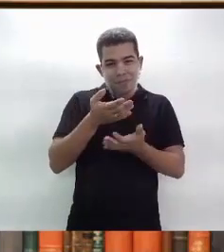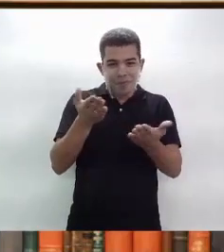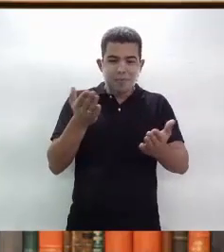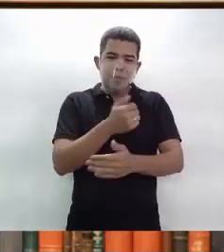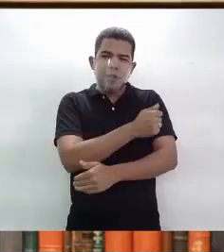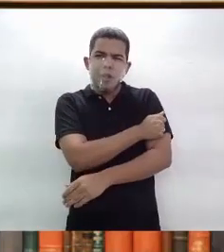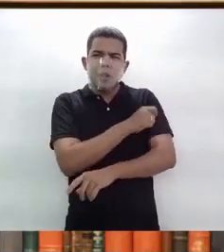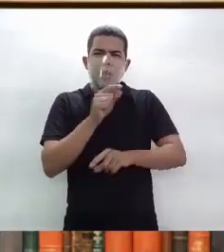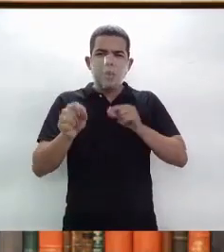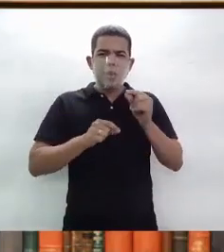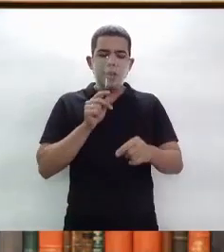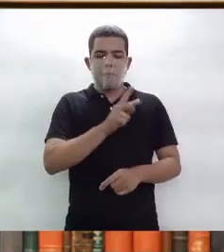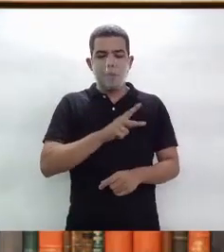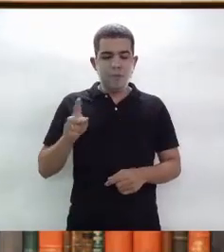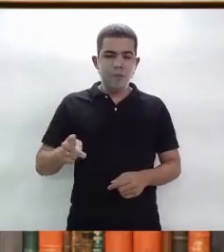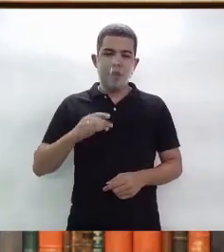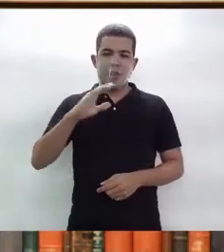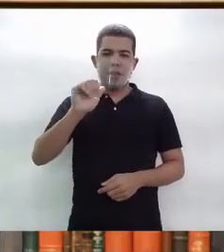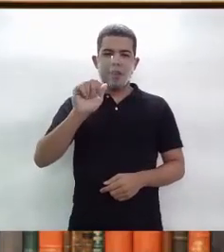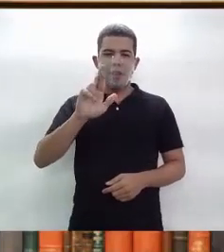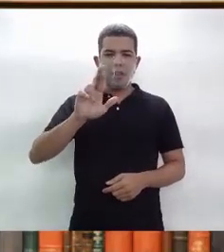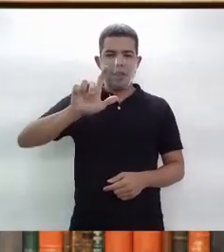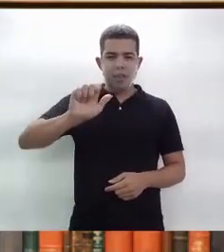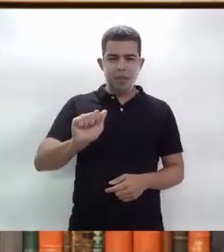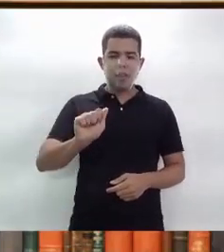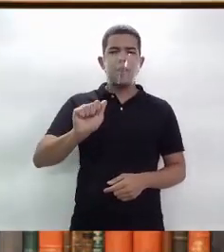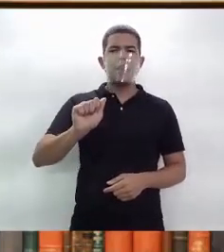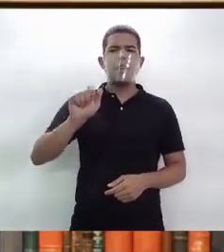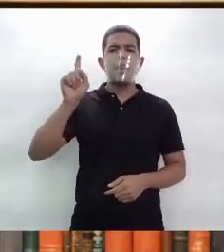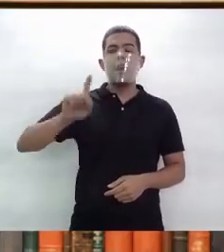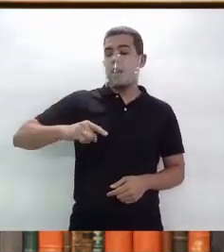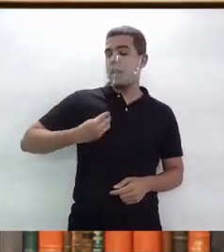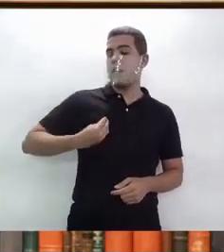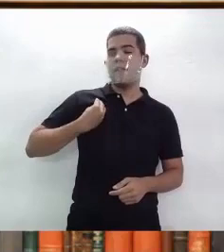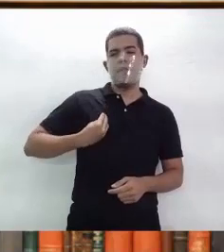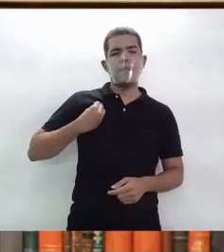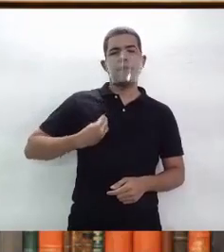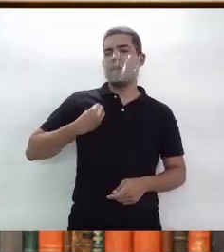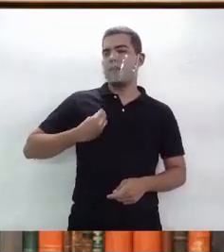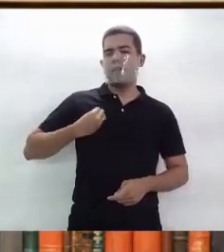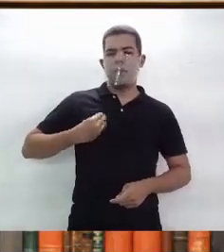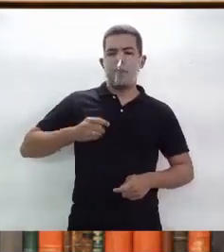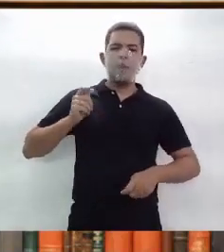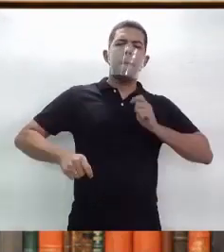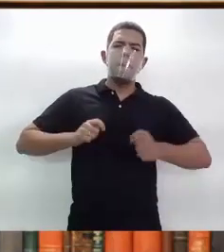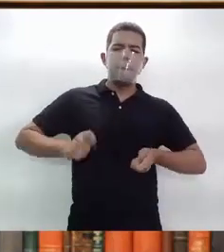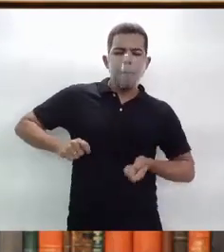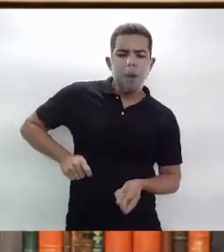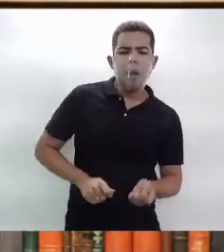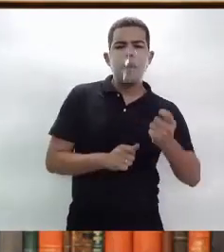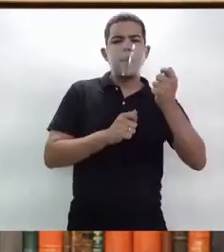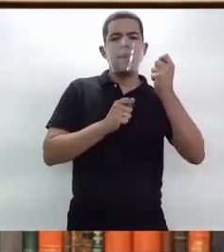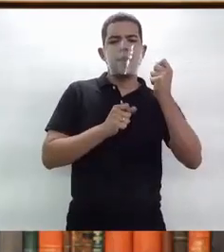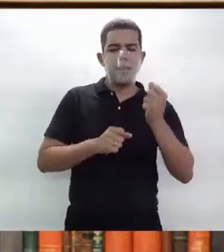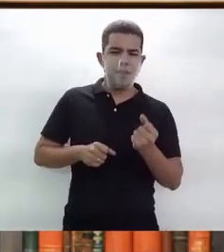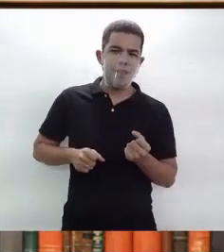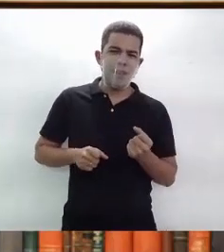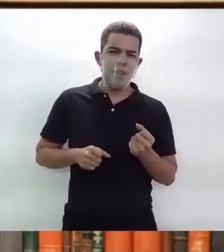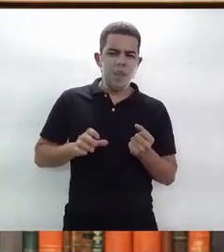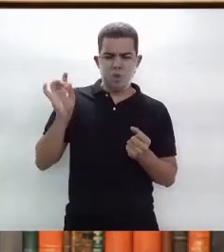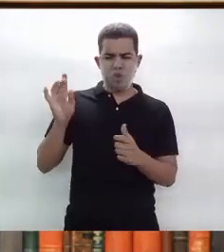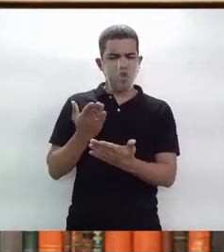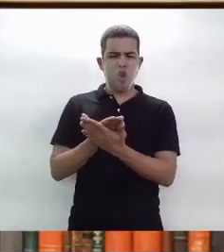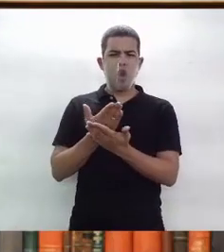especial, que nós temos aqui a professora Carla. Ela é uma pessoa que tem vivência no maracatu. Não é essa estudiosa apenas do